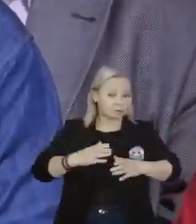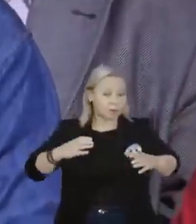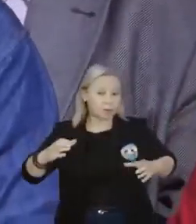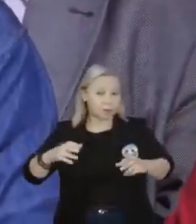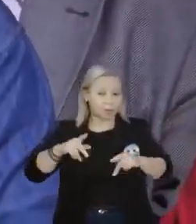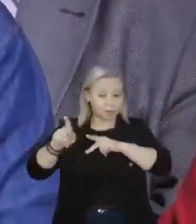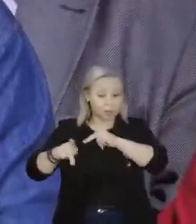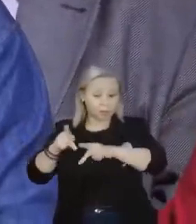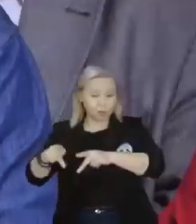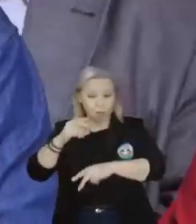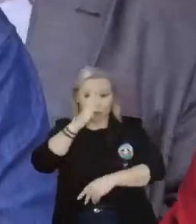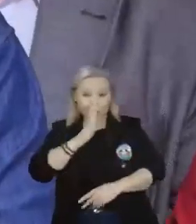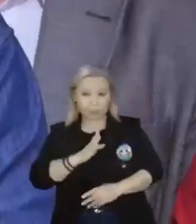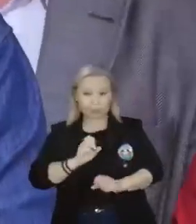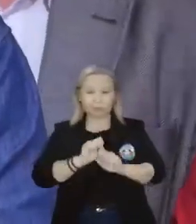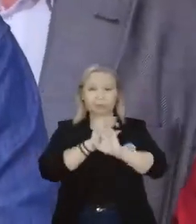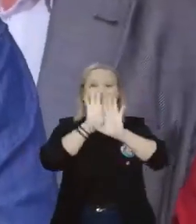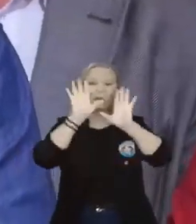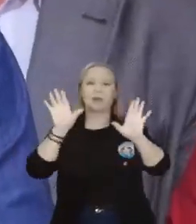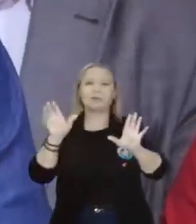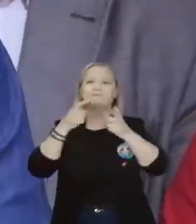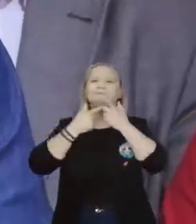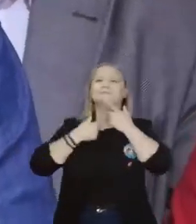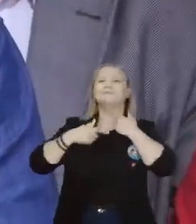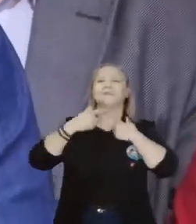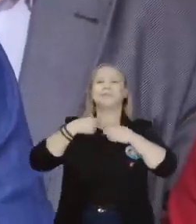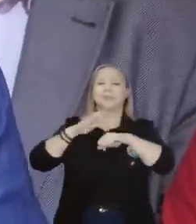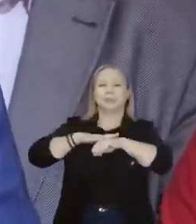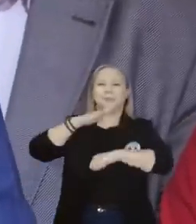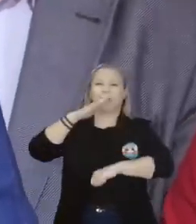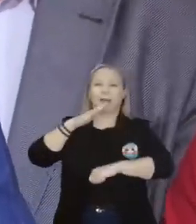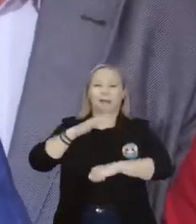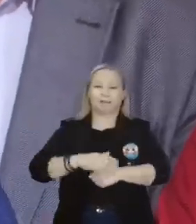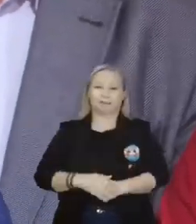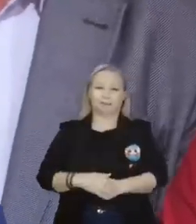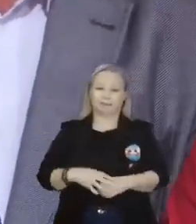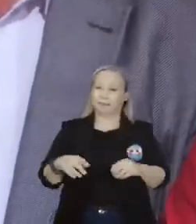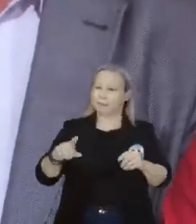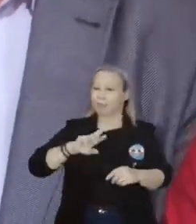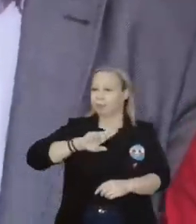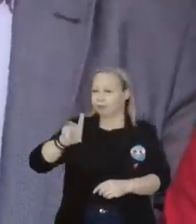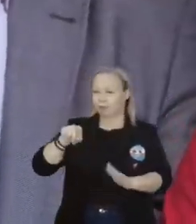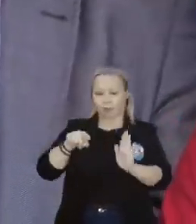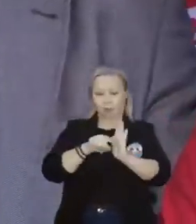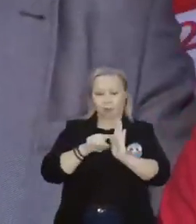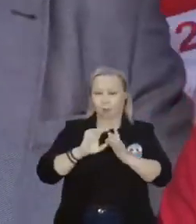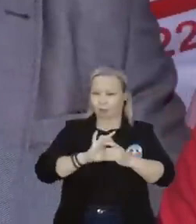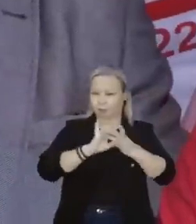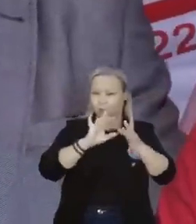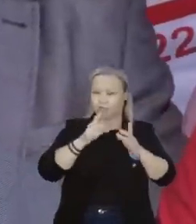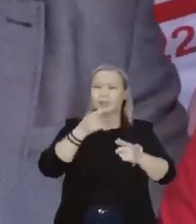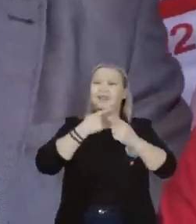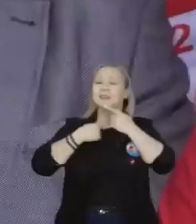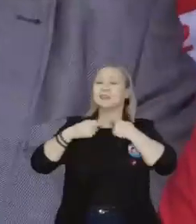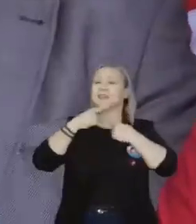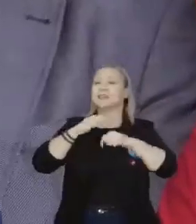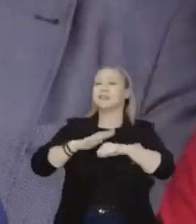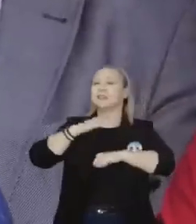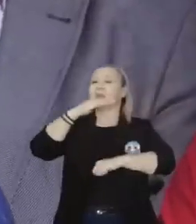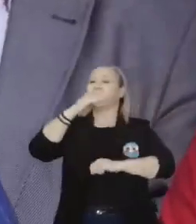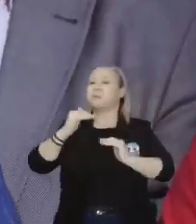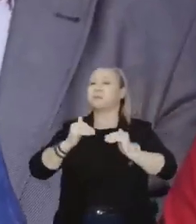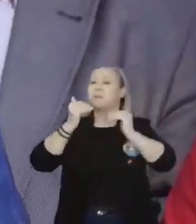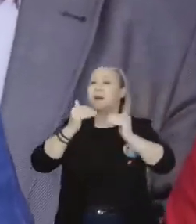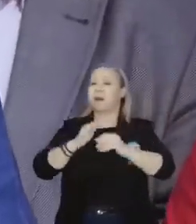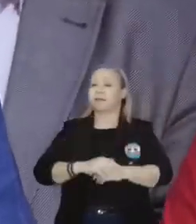claro que deseja mais e não menos democracia. Deseja mais e não menos inclusão